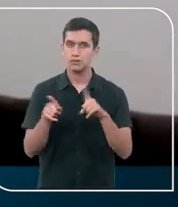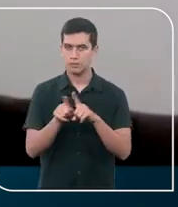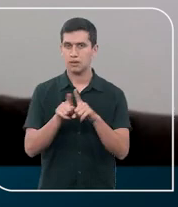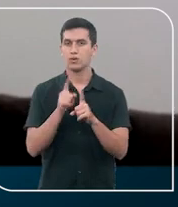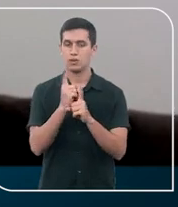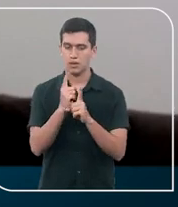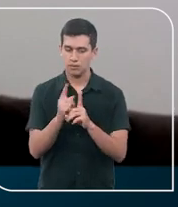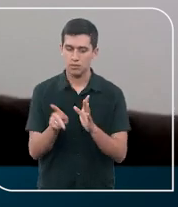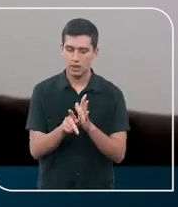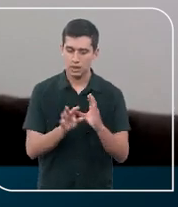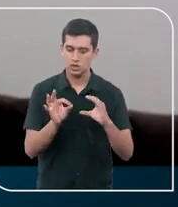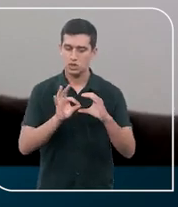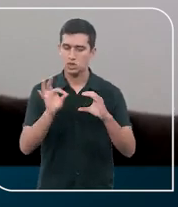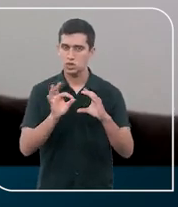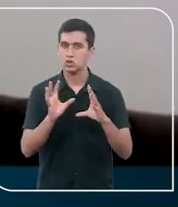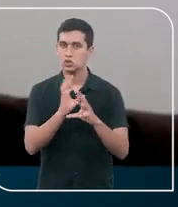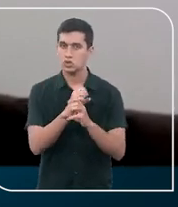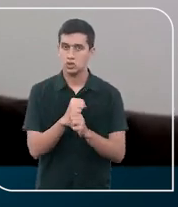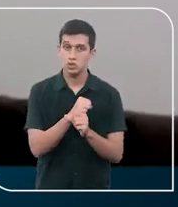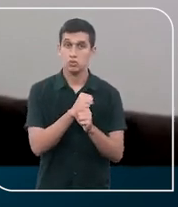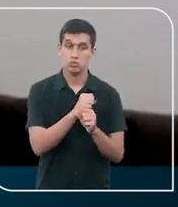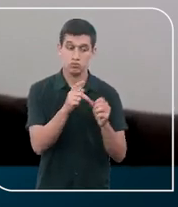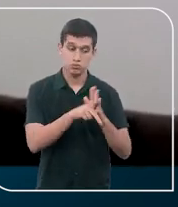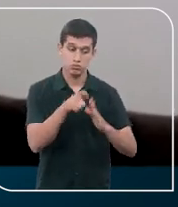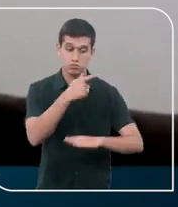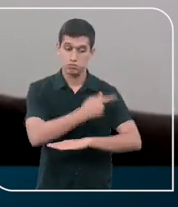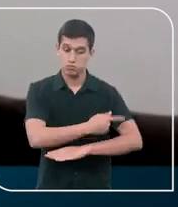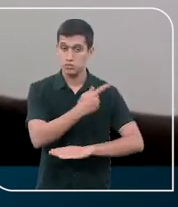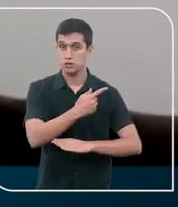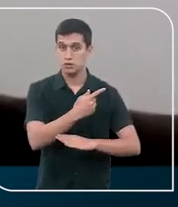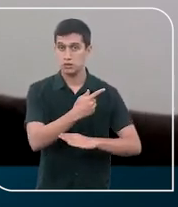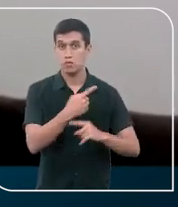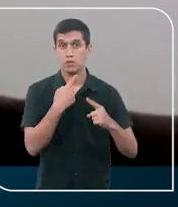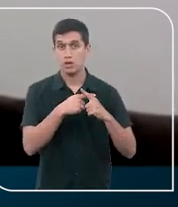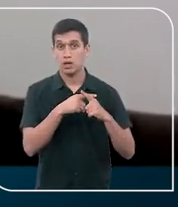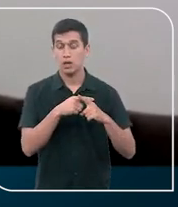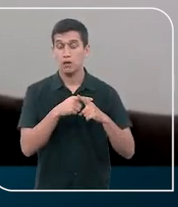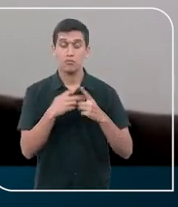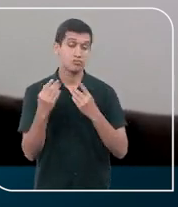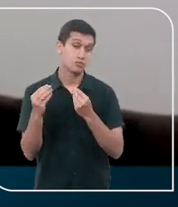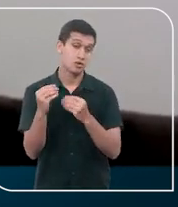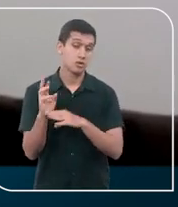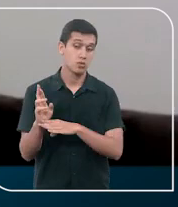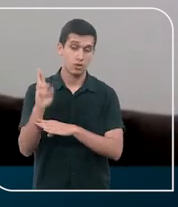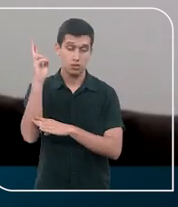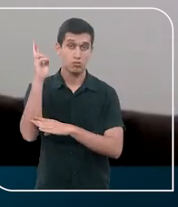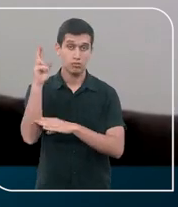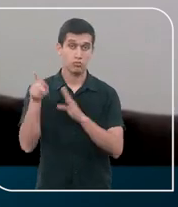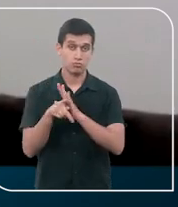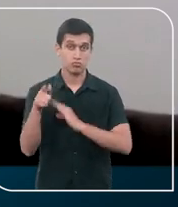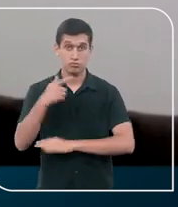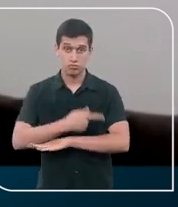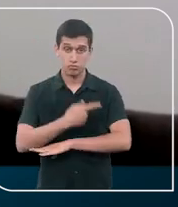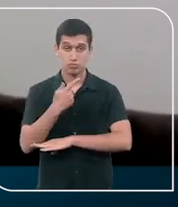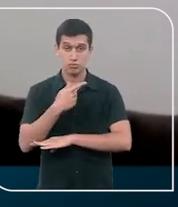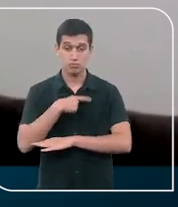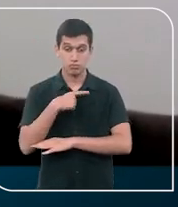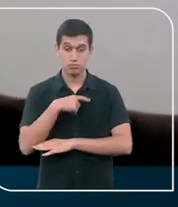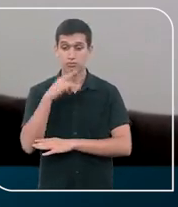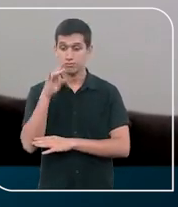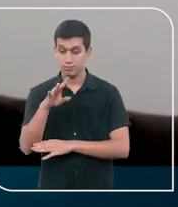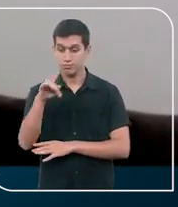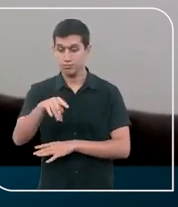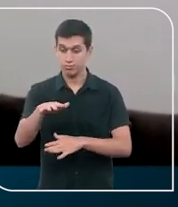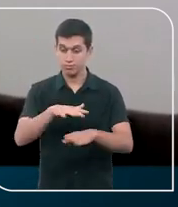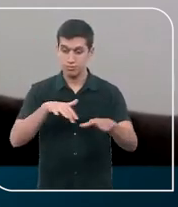condominiais e dessa assunção, porque muitas vezes o síndico, o condomínio tem ali somente aquela propriedade registral,